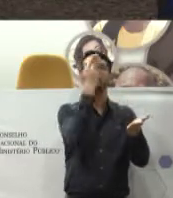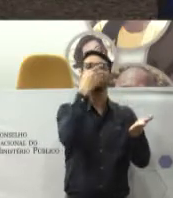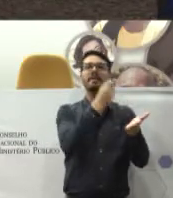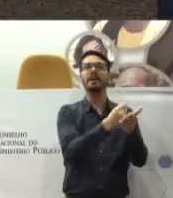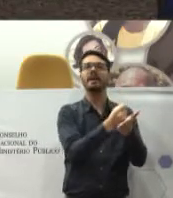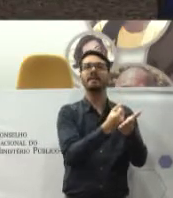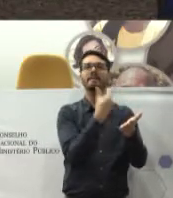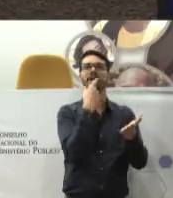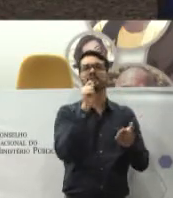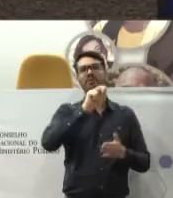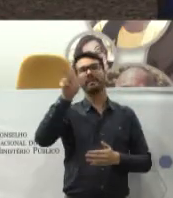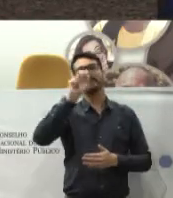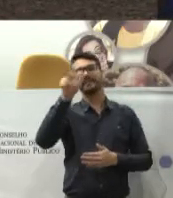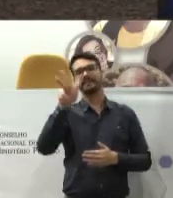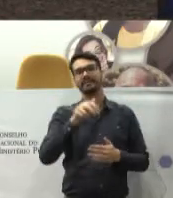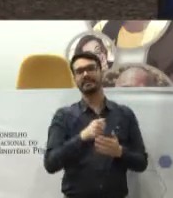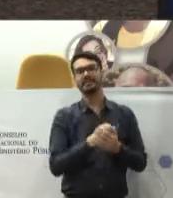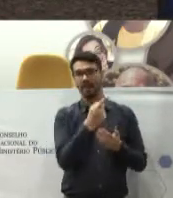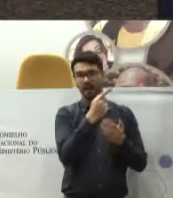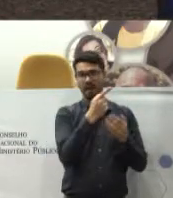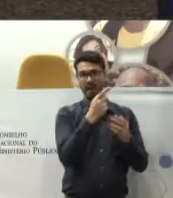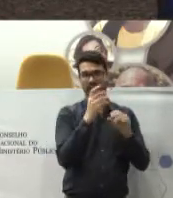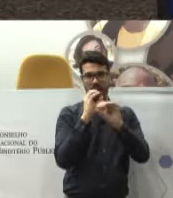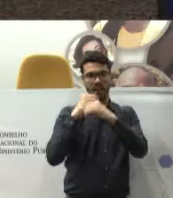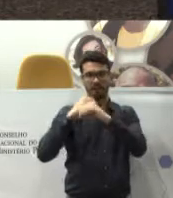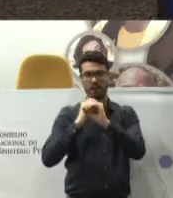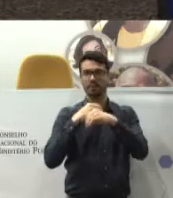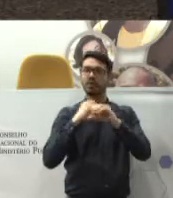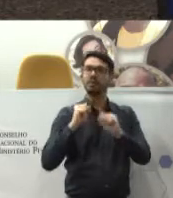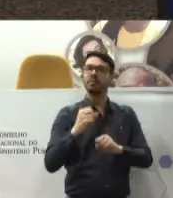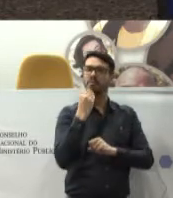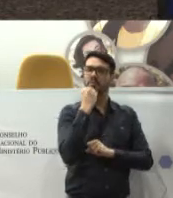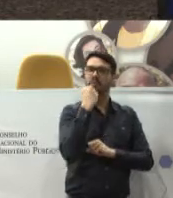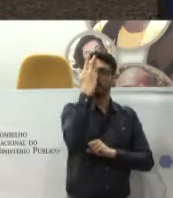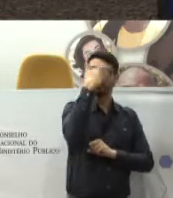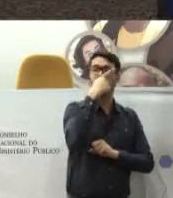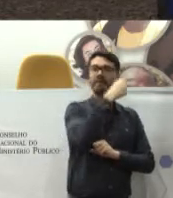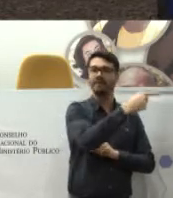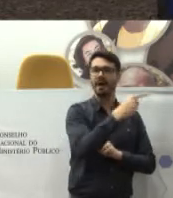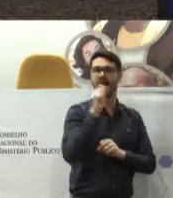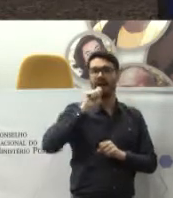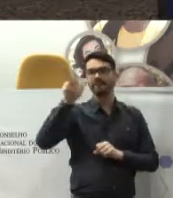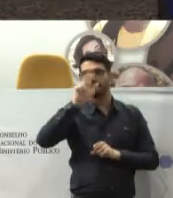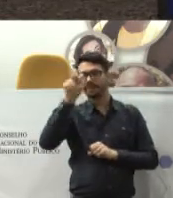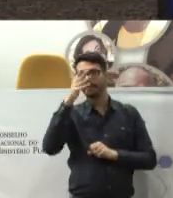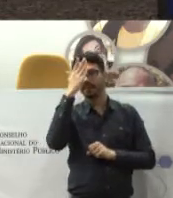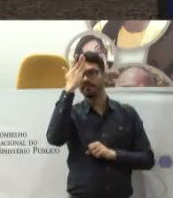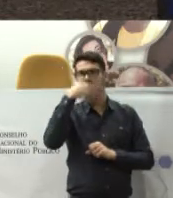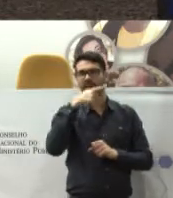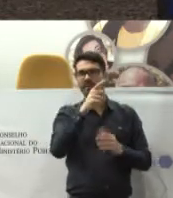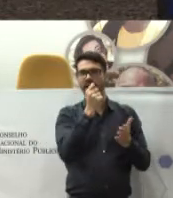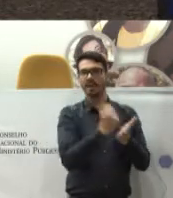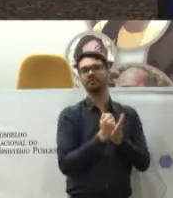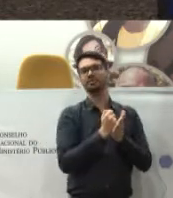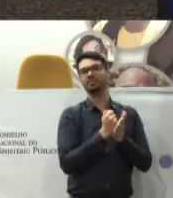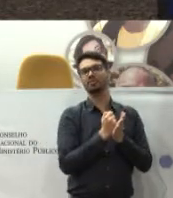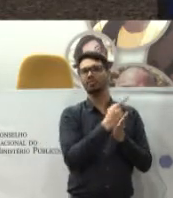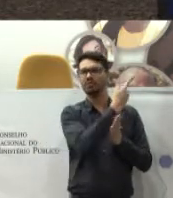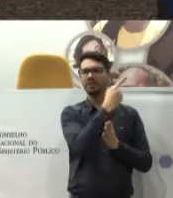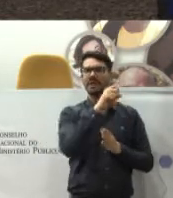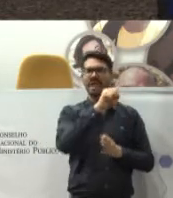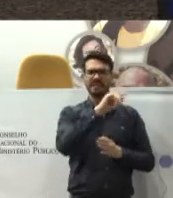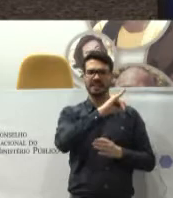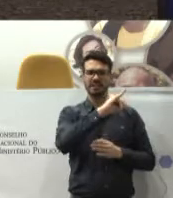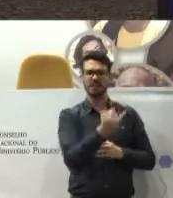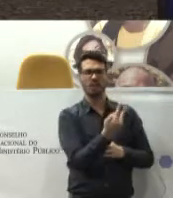Como é que incorpora? Bom, o laboratório pode provar, alguém pode provar, não sei como é que faz. Mas então, o STJ está decidindo isso? Como é que você diz, ah, STJ,